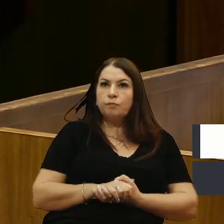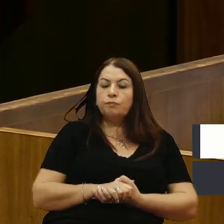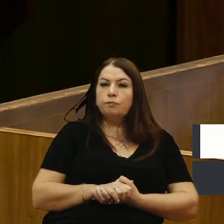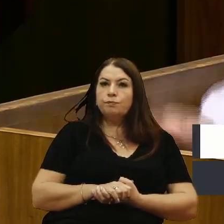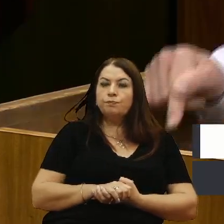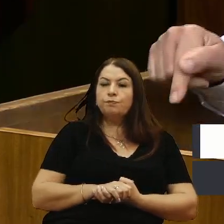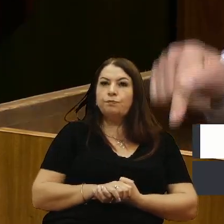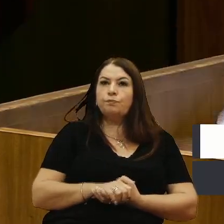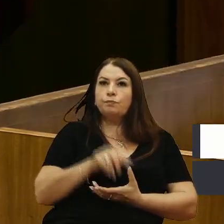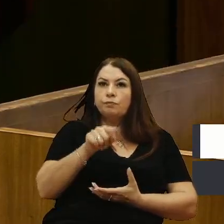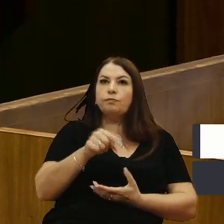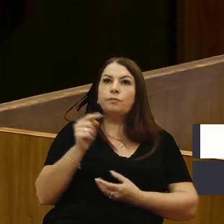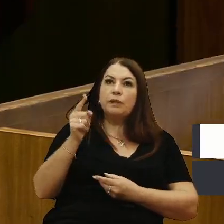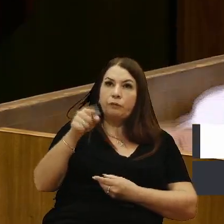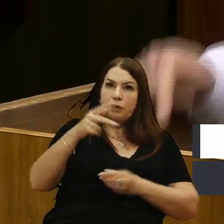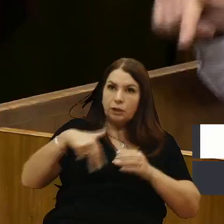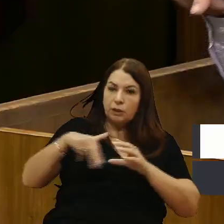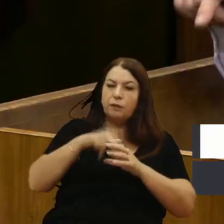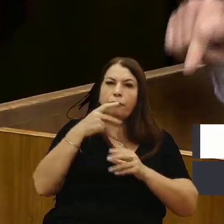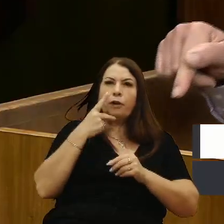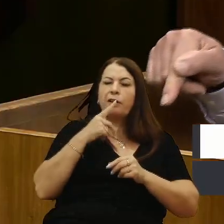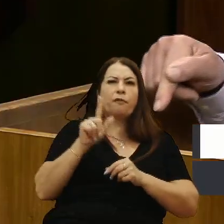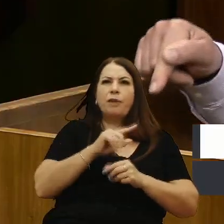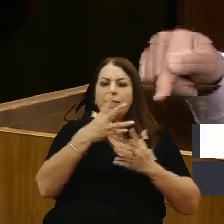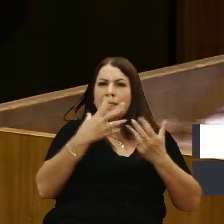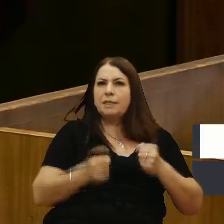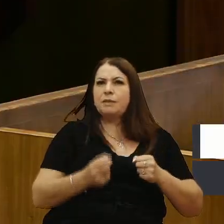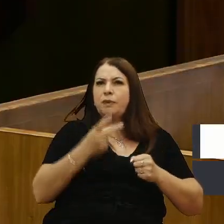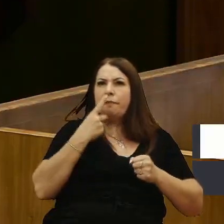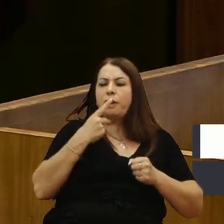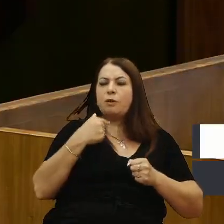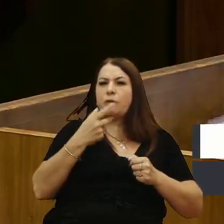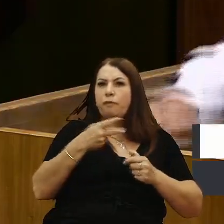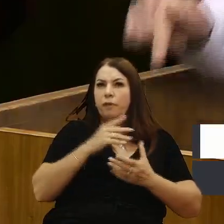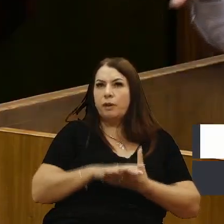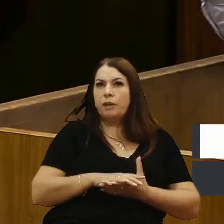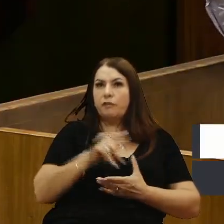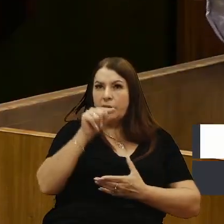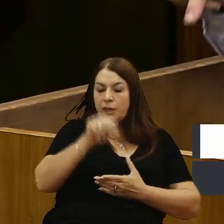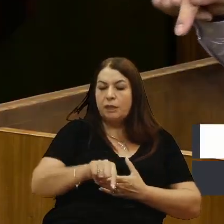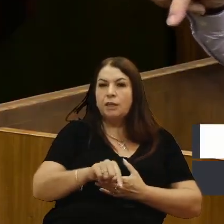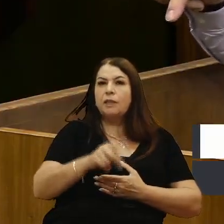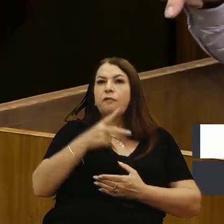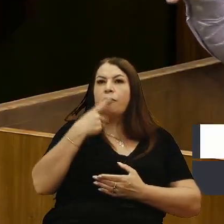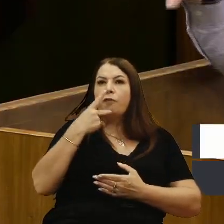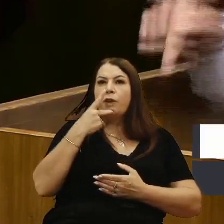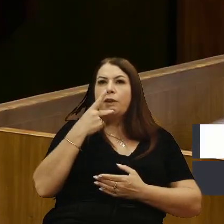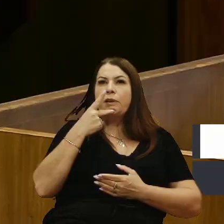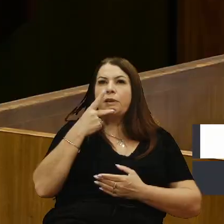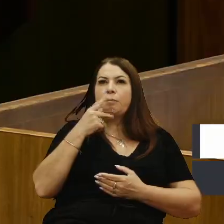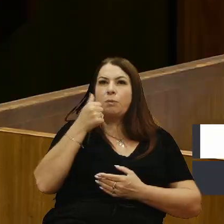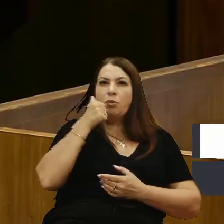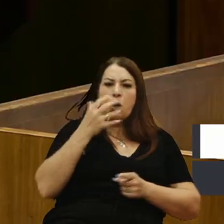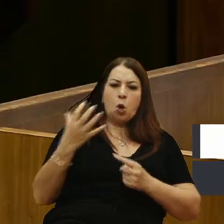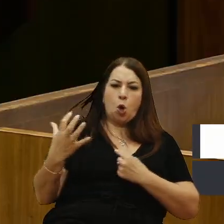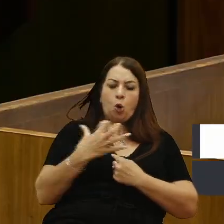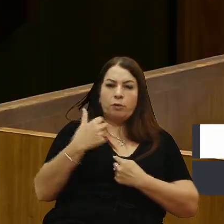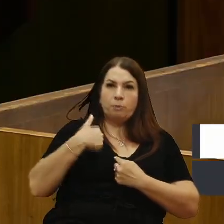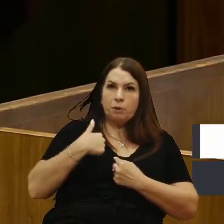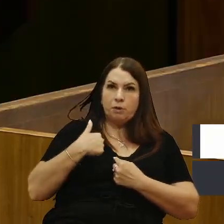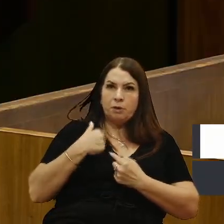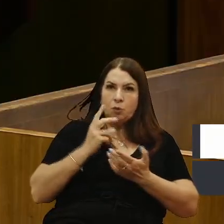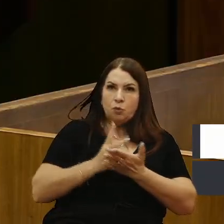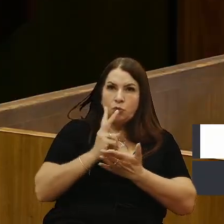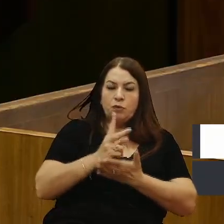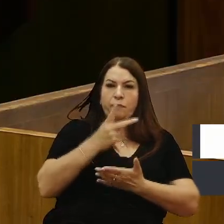Tá? A senhora veio aqui, disse que não vai tolerar que eu fale o que eu falo. A senhora veio aqui e disse que vai colocar as mulheres contra mim, se eu